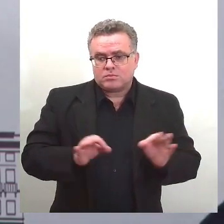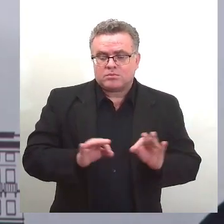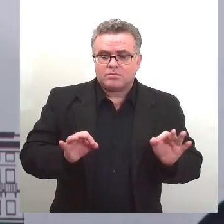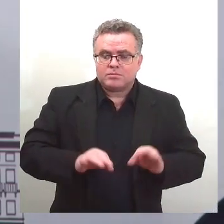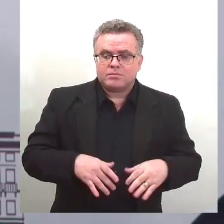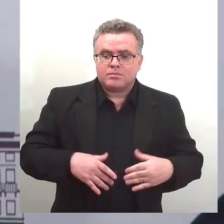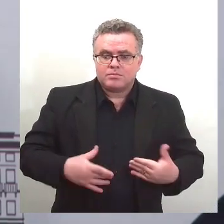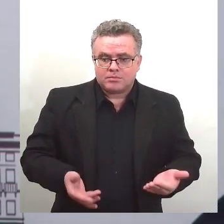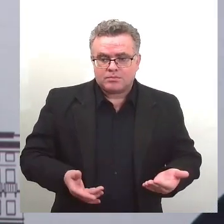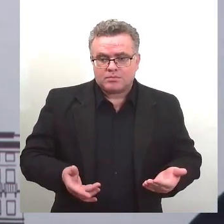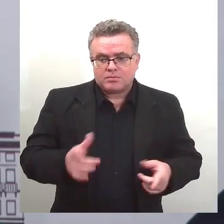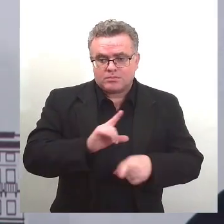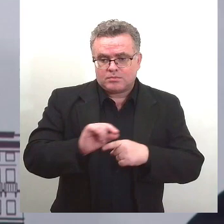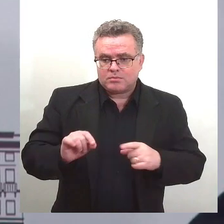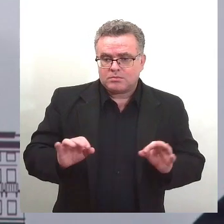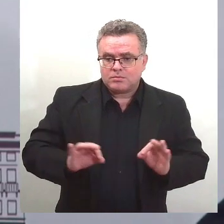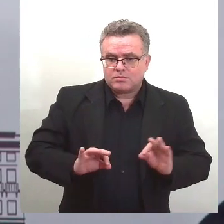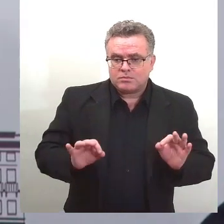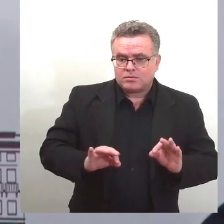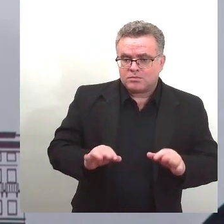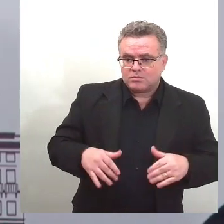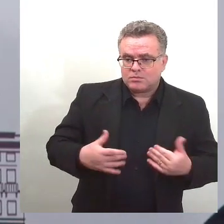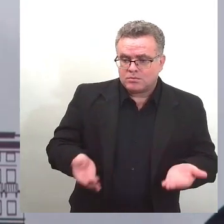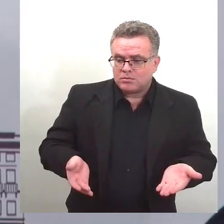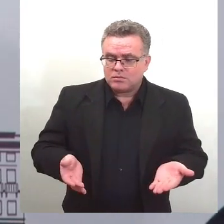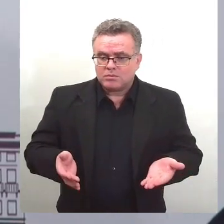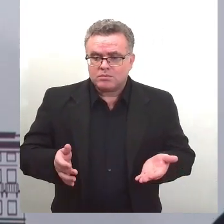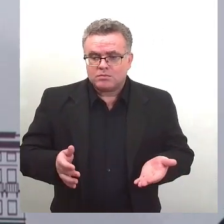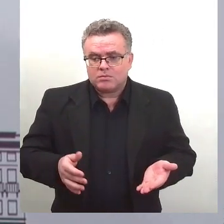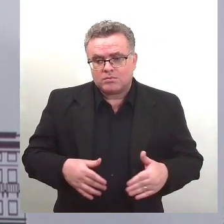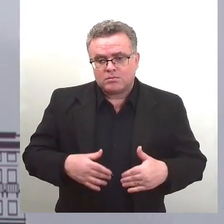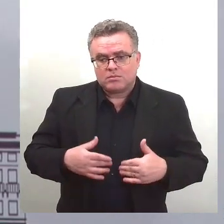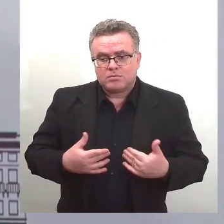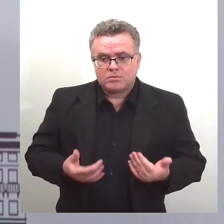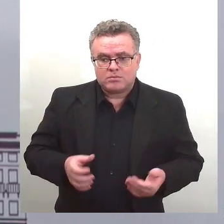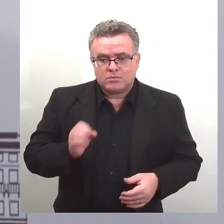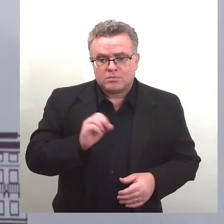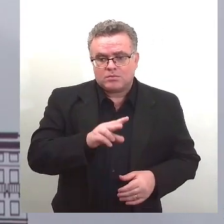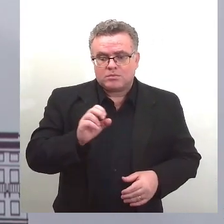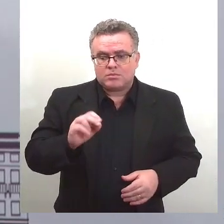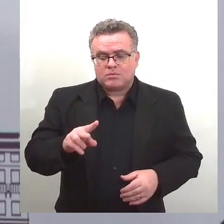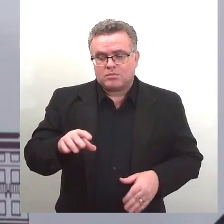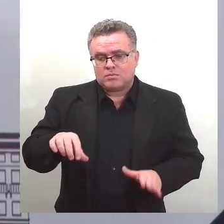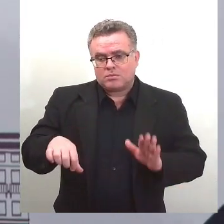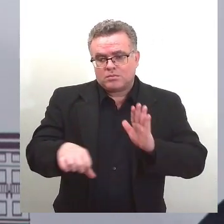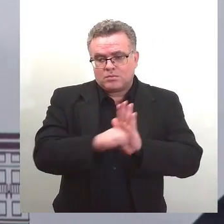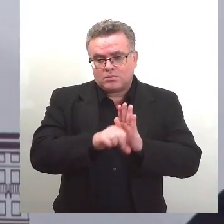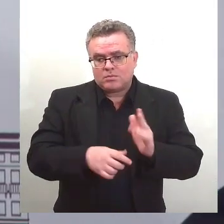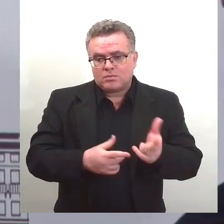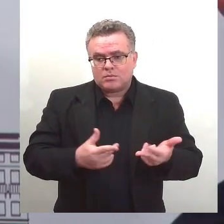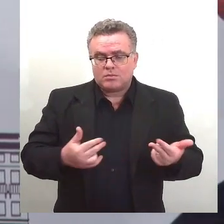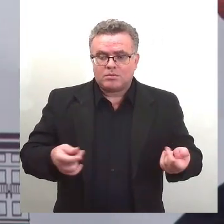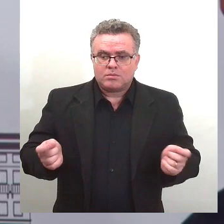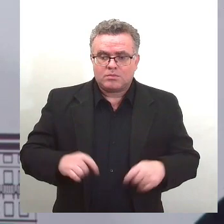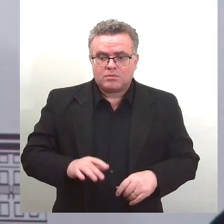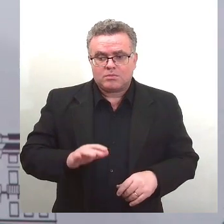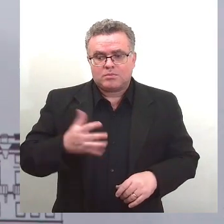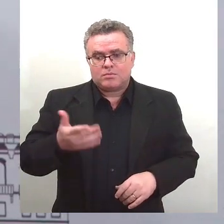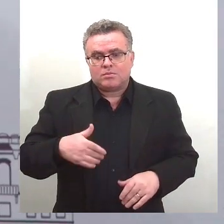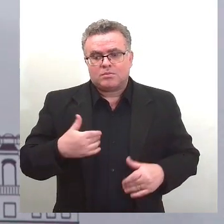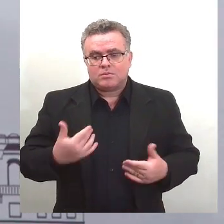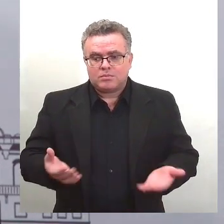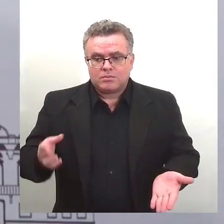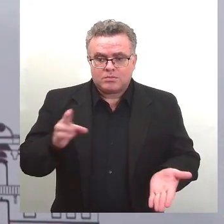em segurança até a sua casa. A gente já ouviu diversos crimes, relatos, que ocorrem quando o Estado garante essa